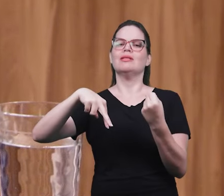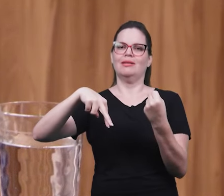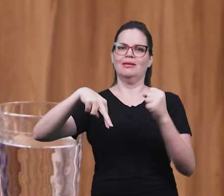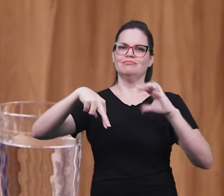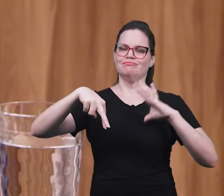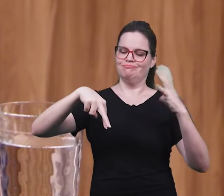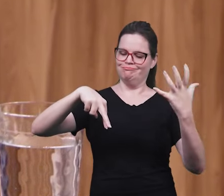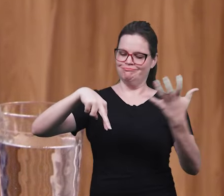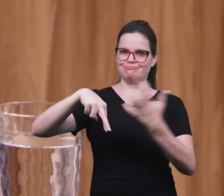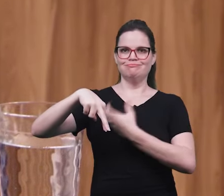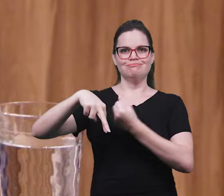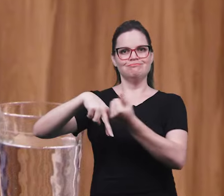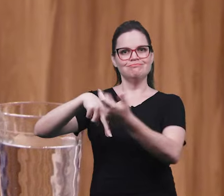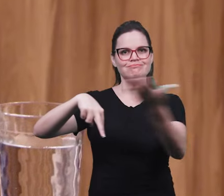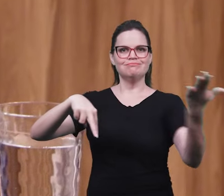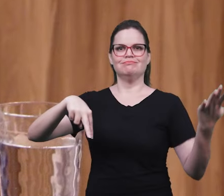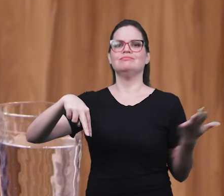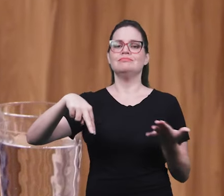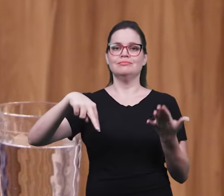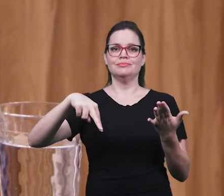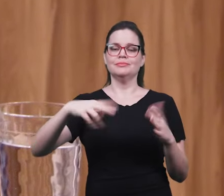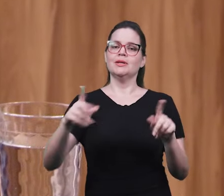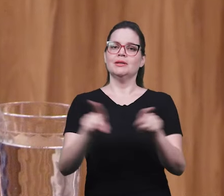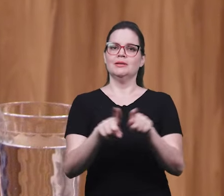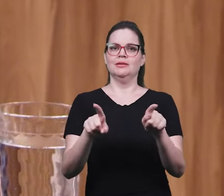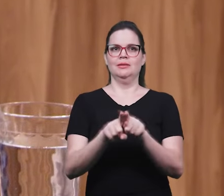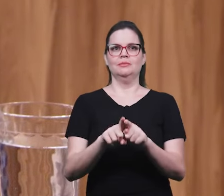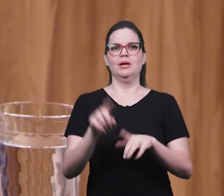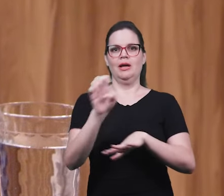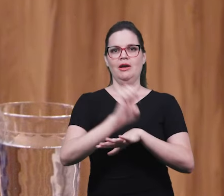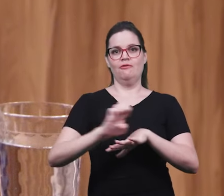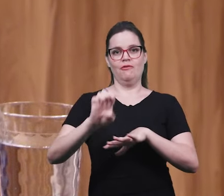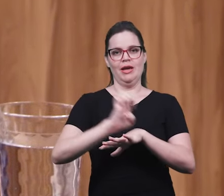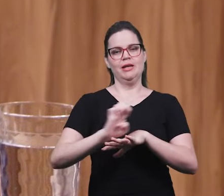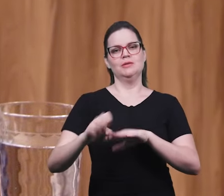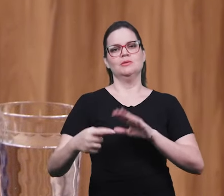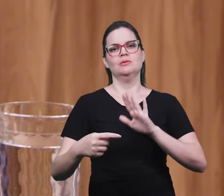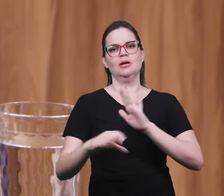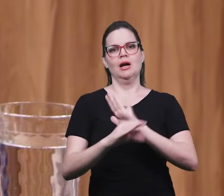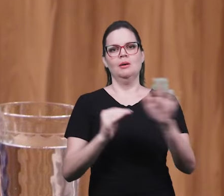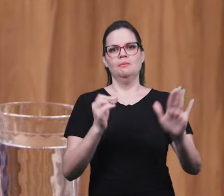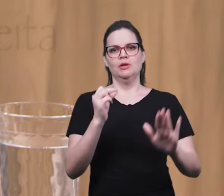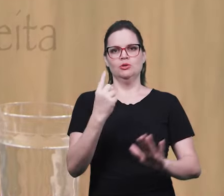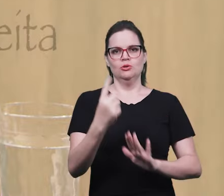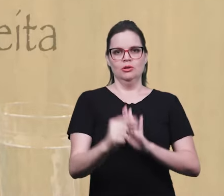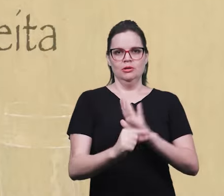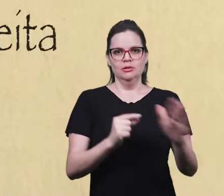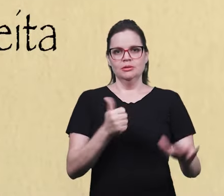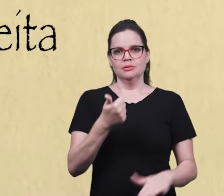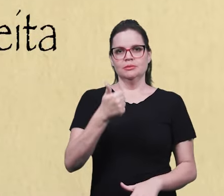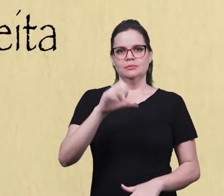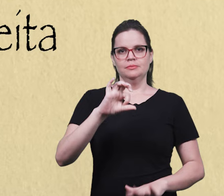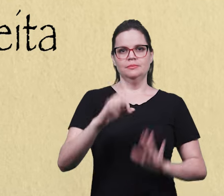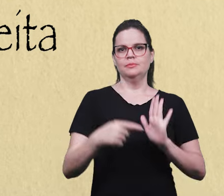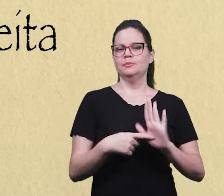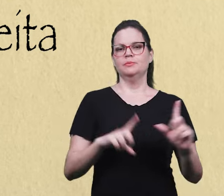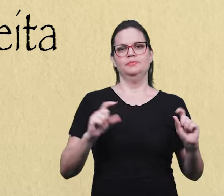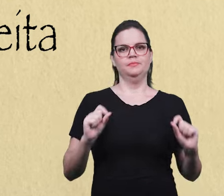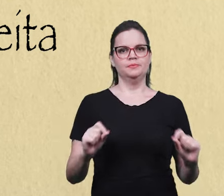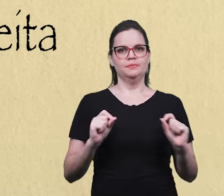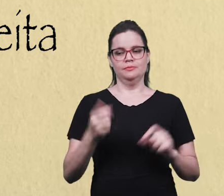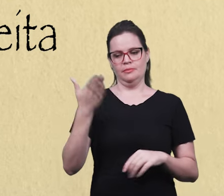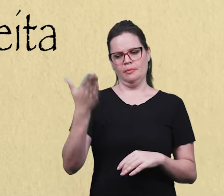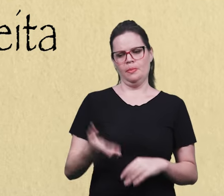ali? O próprio apóstolo escreve aos Efésios, né? Apóstolo Paulo, capítulo 1, verso 19, quando ele diz assim, o qual,